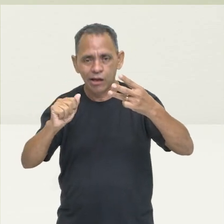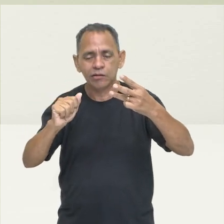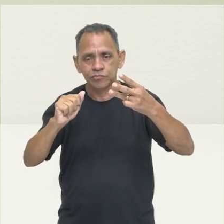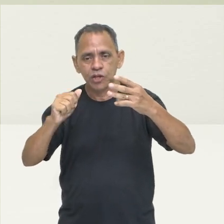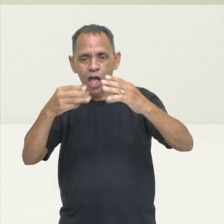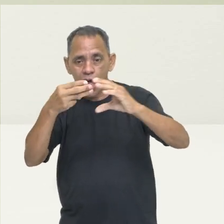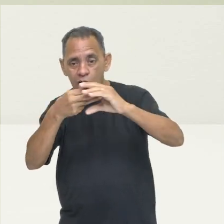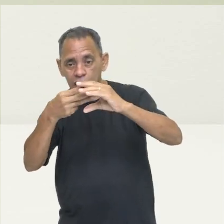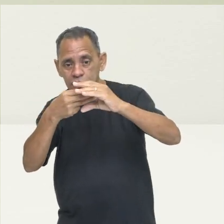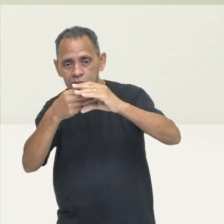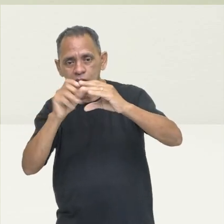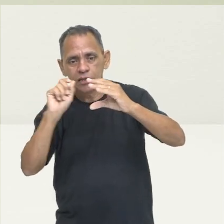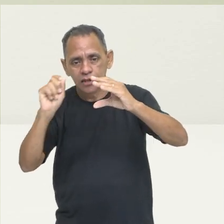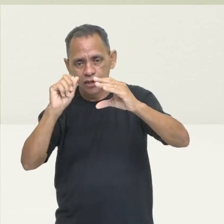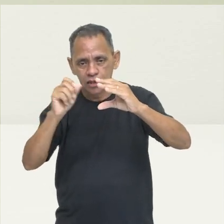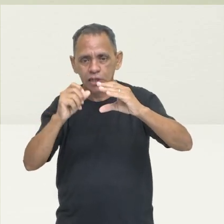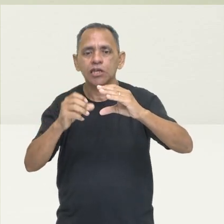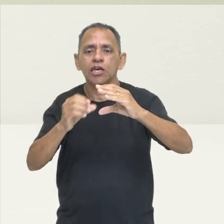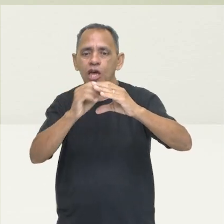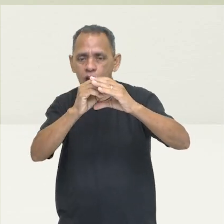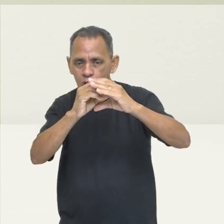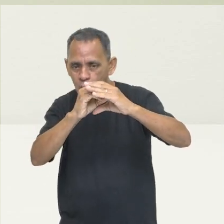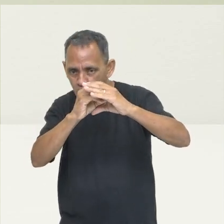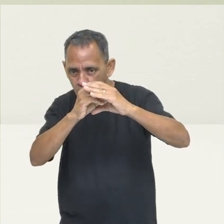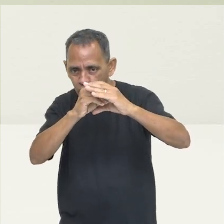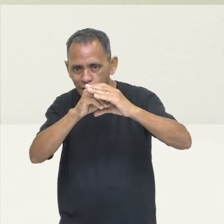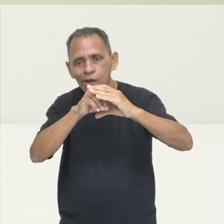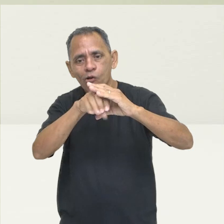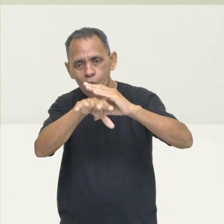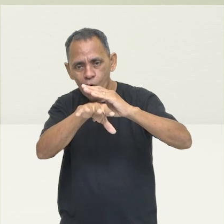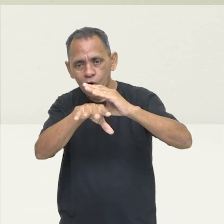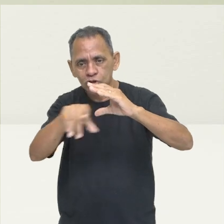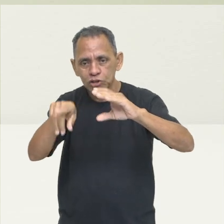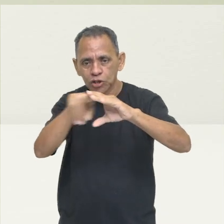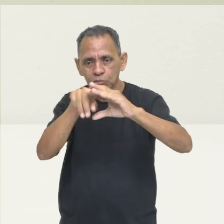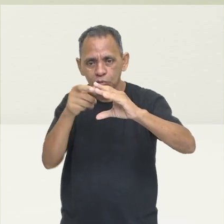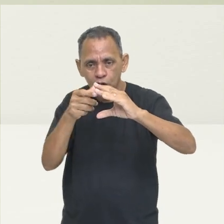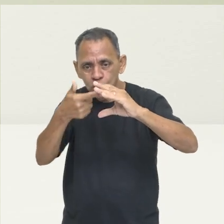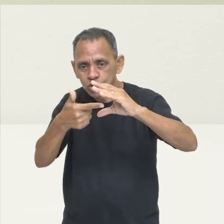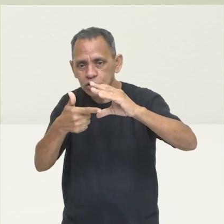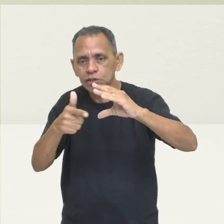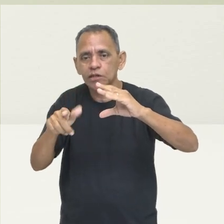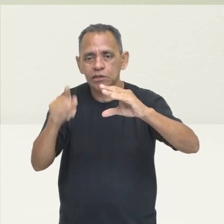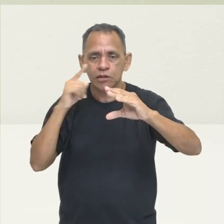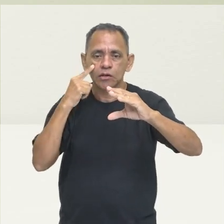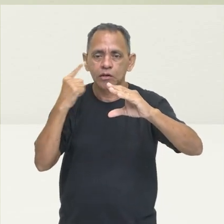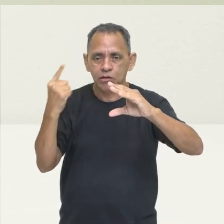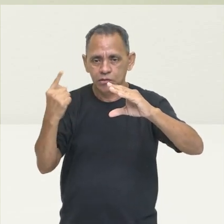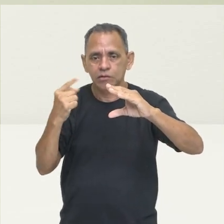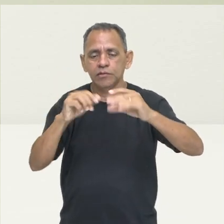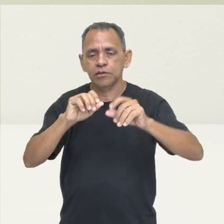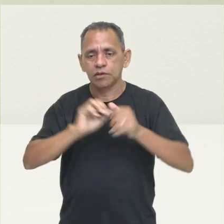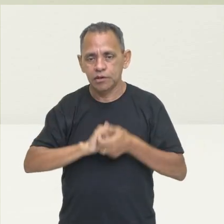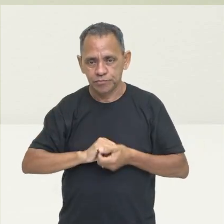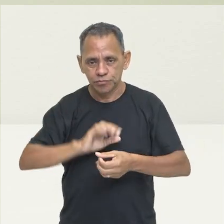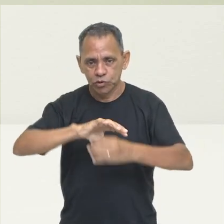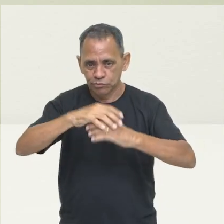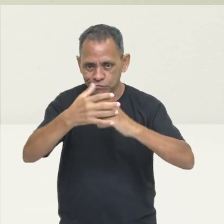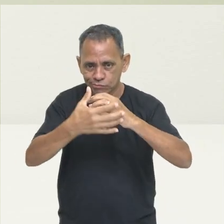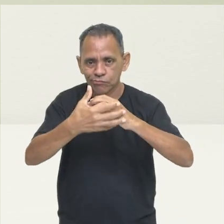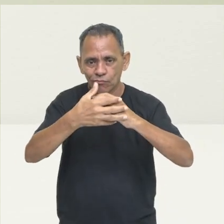presença da membrana plasmática. Então, como vocês podem observar, a membrana plasmática é